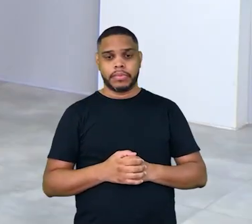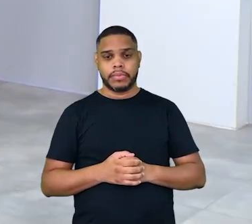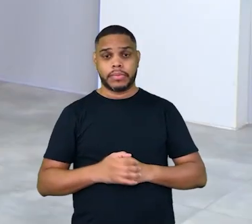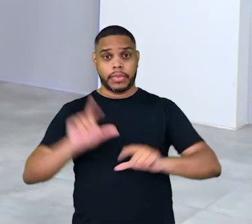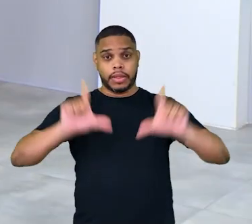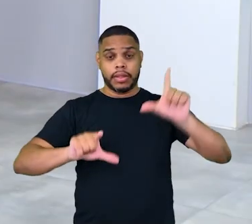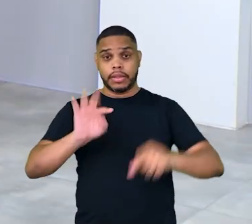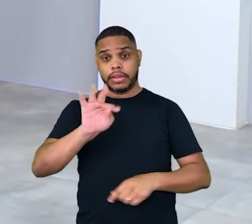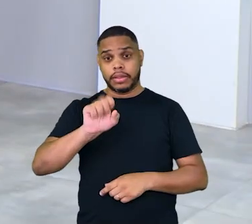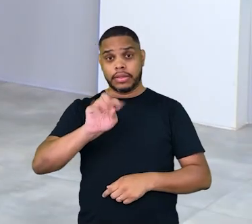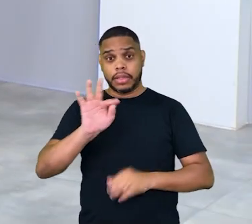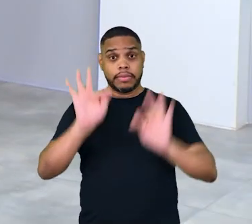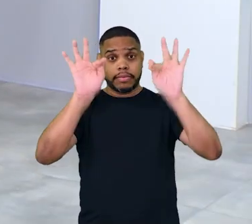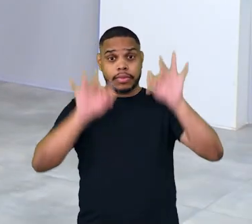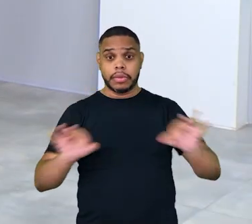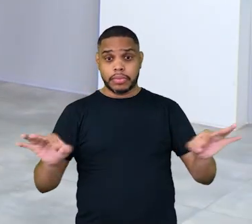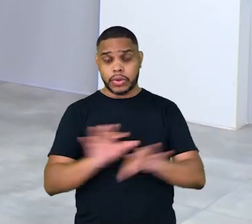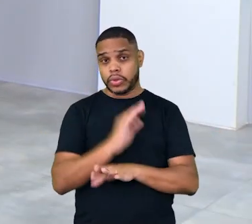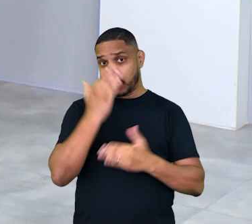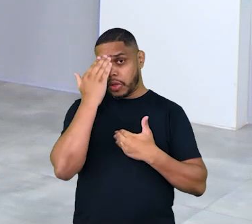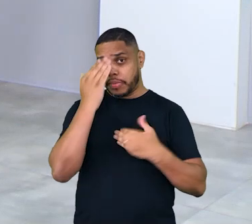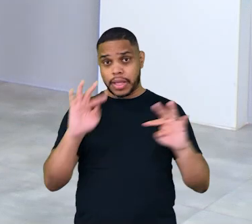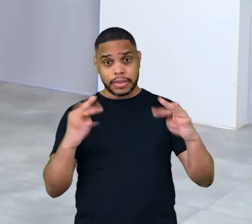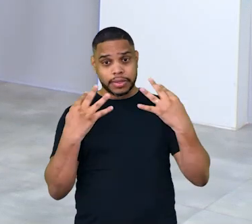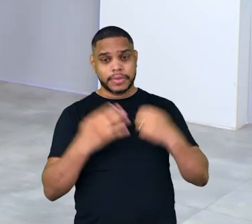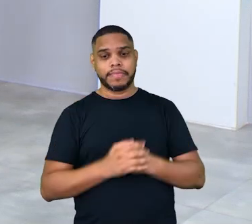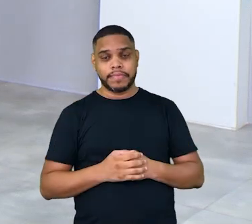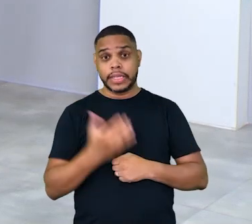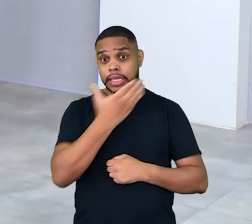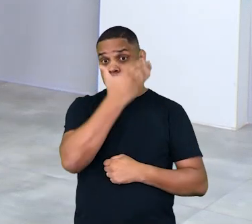O Revista TST de hoje fica por aqui. Muito obrigada